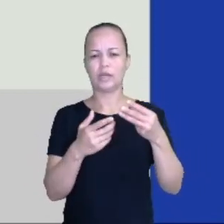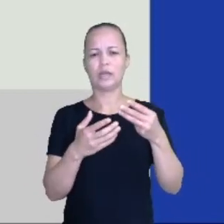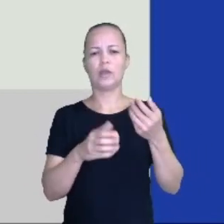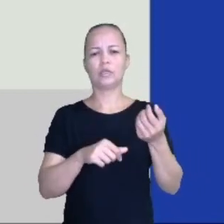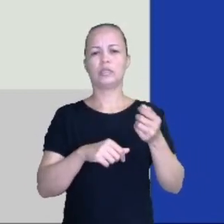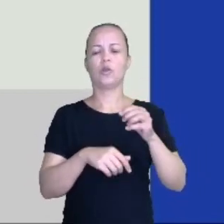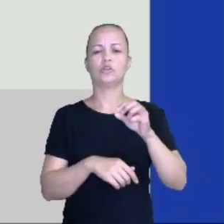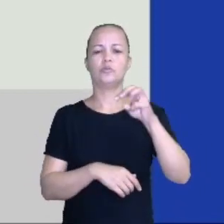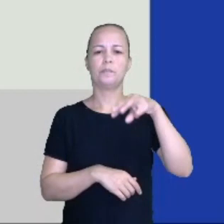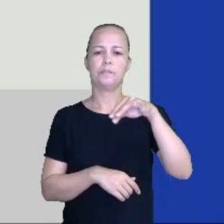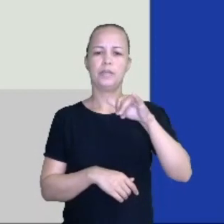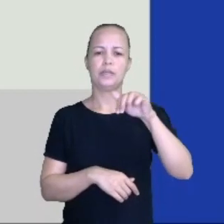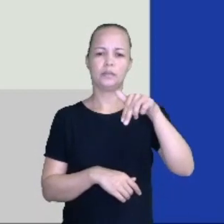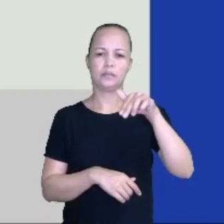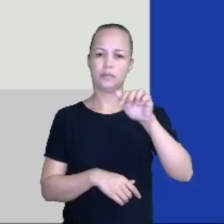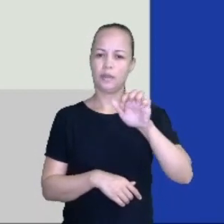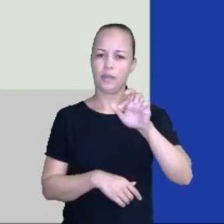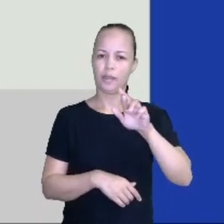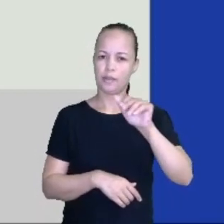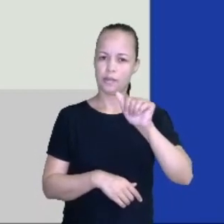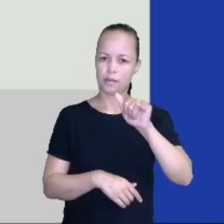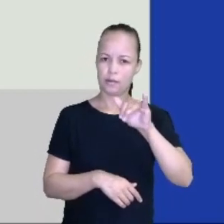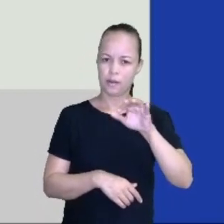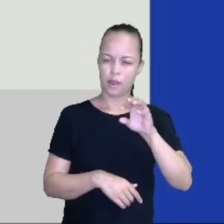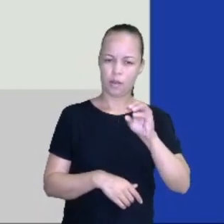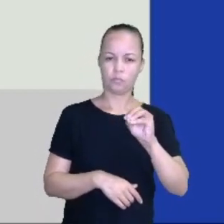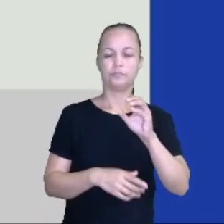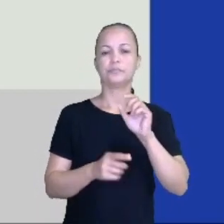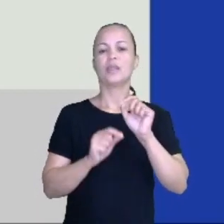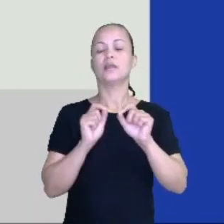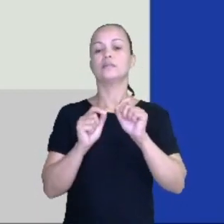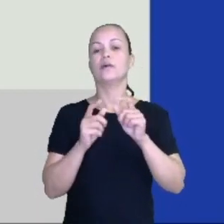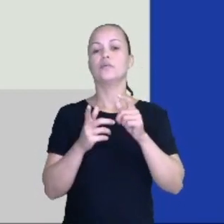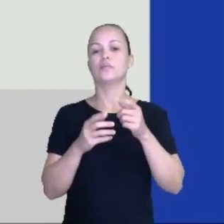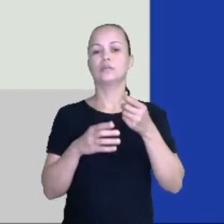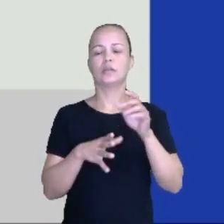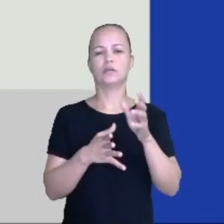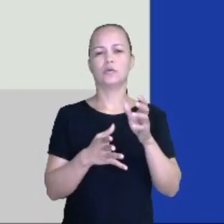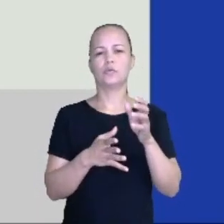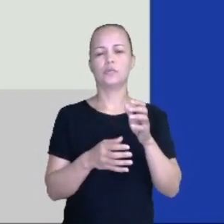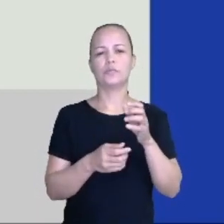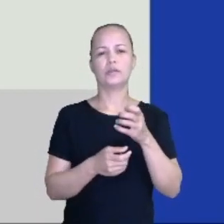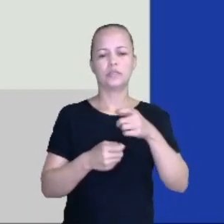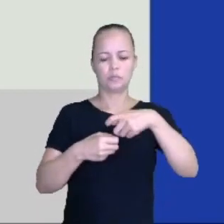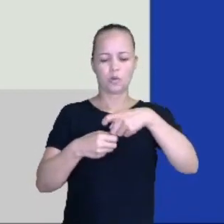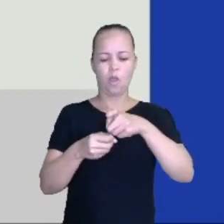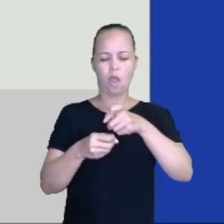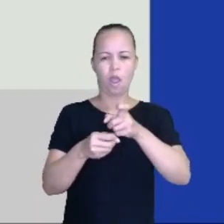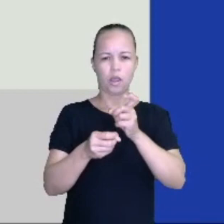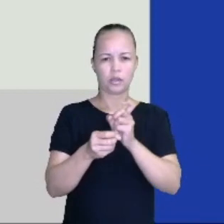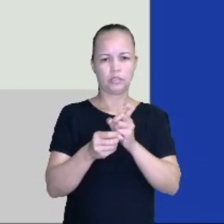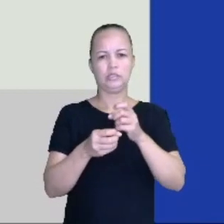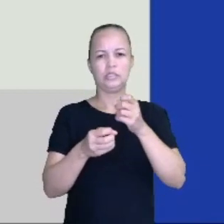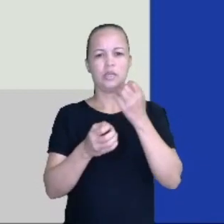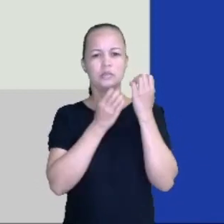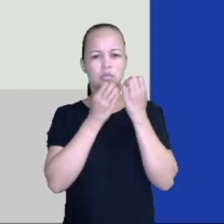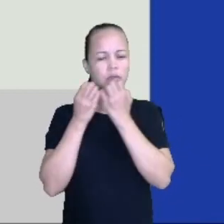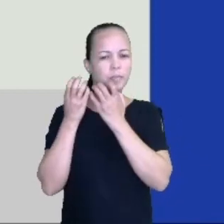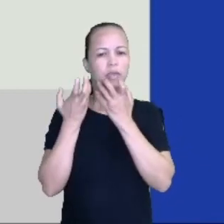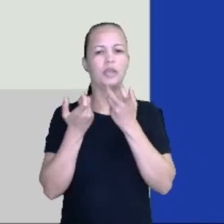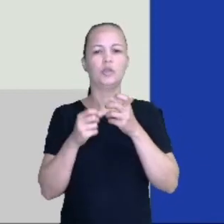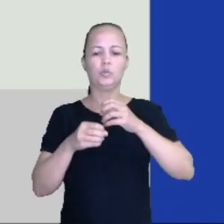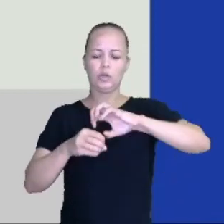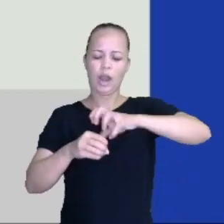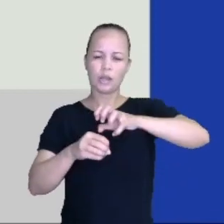origem mineral, né, que a gente já viu na outra aula. Então, você vai colocar latinhas de milho, latinhas de